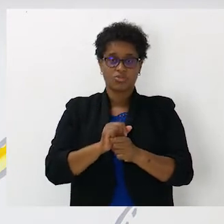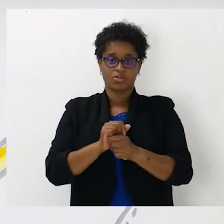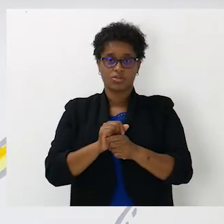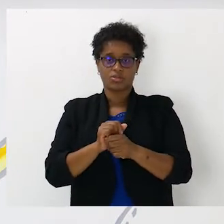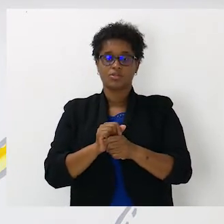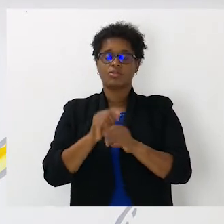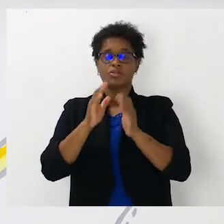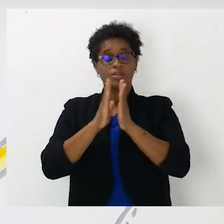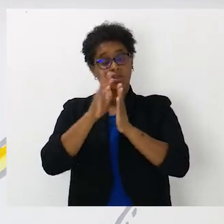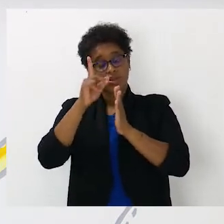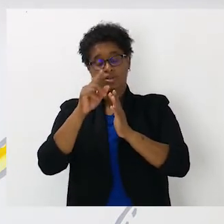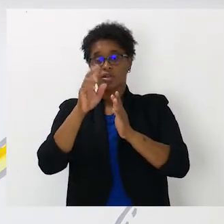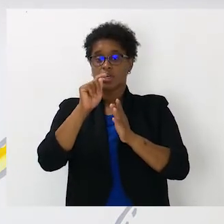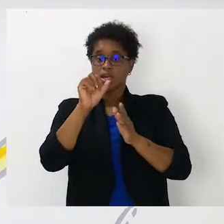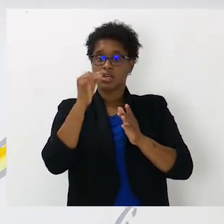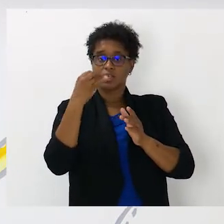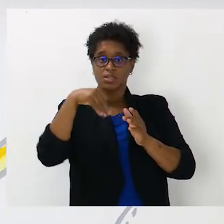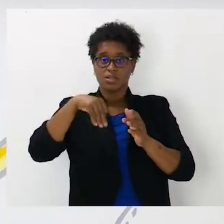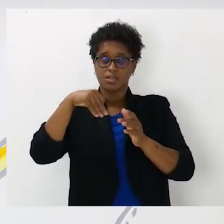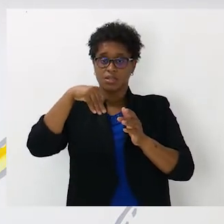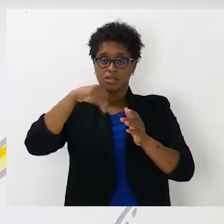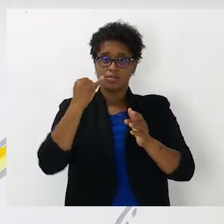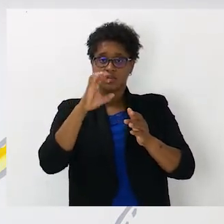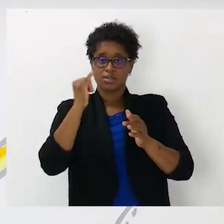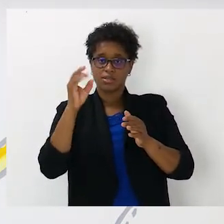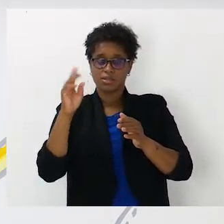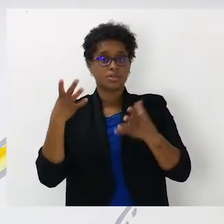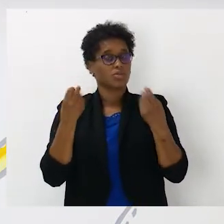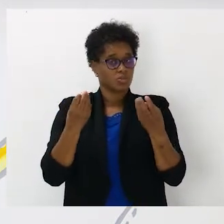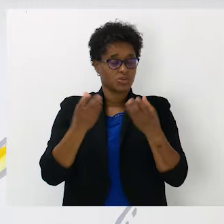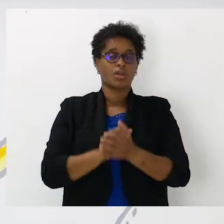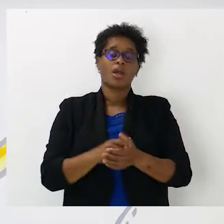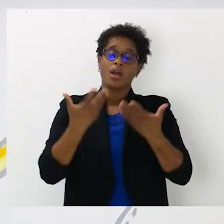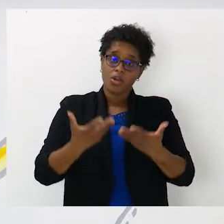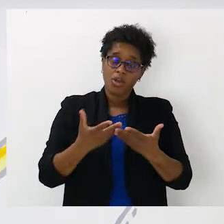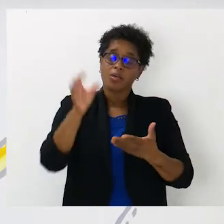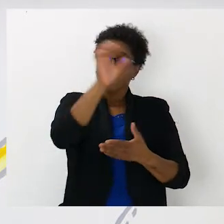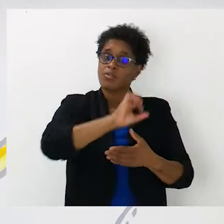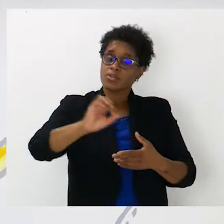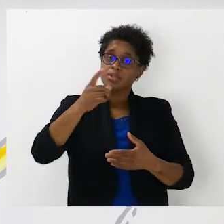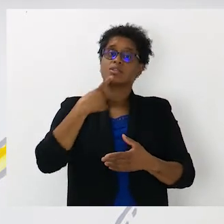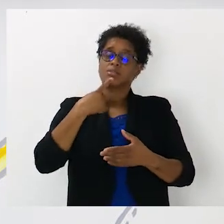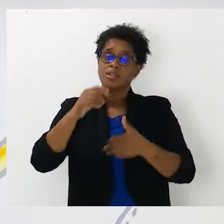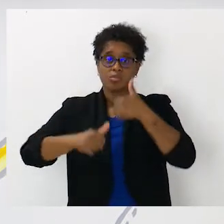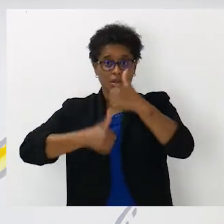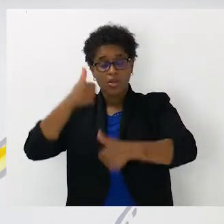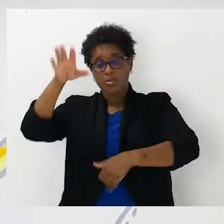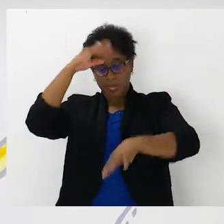Divindades egípcias são tantas, e para o vosso enriquecimento de aprendizagem,